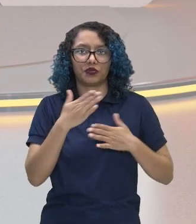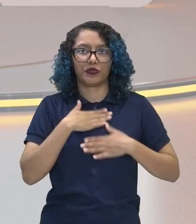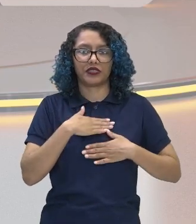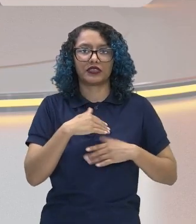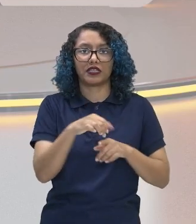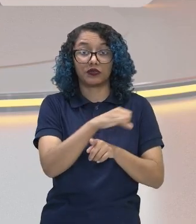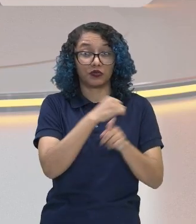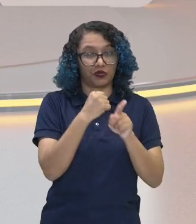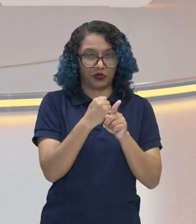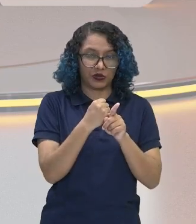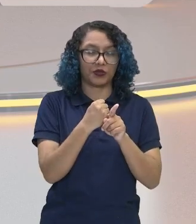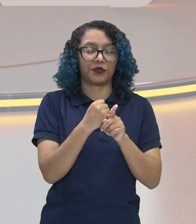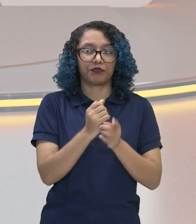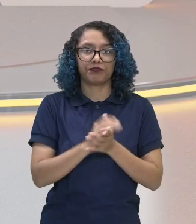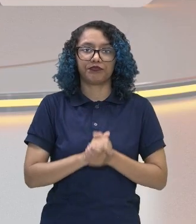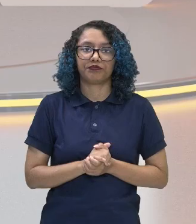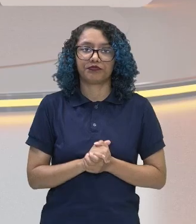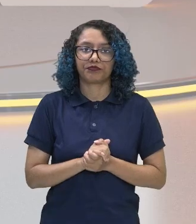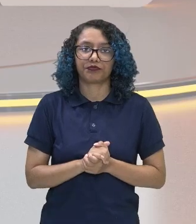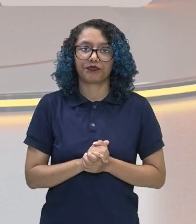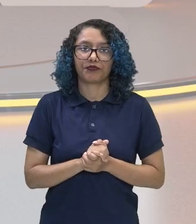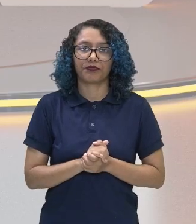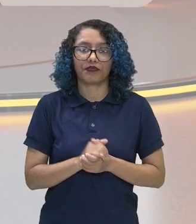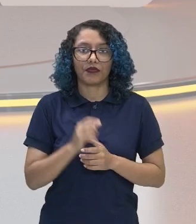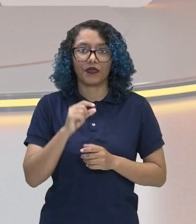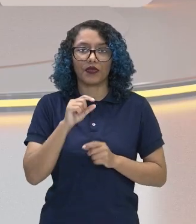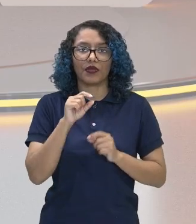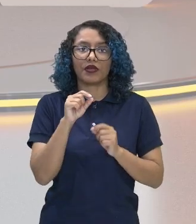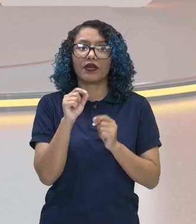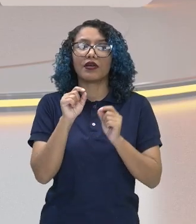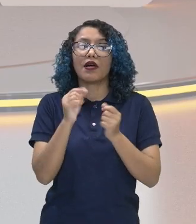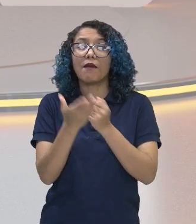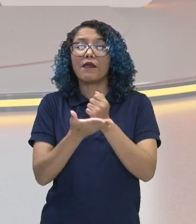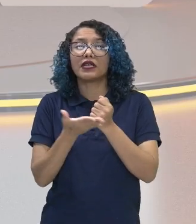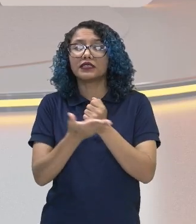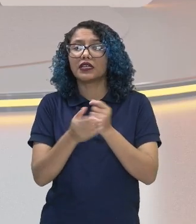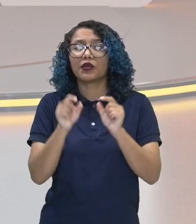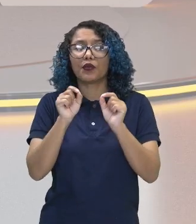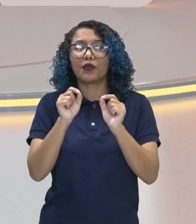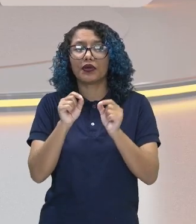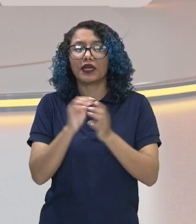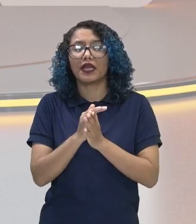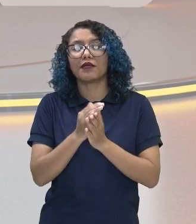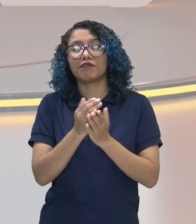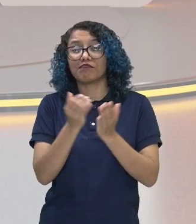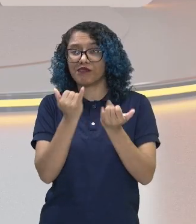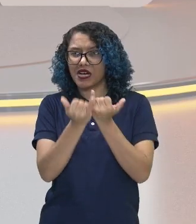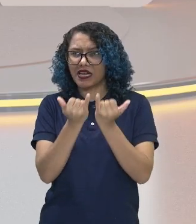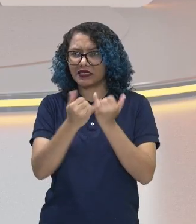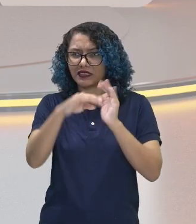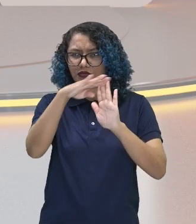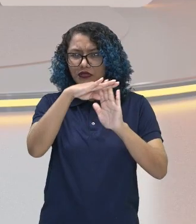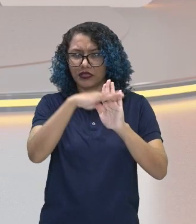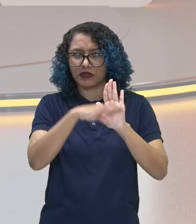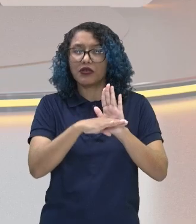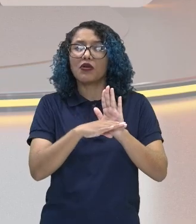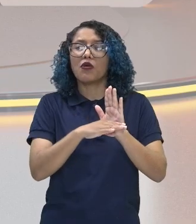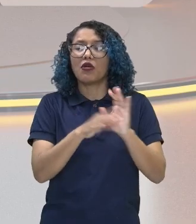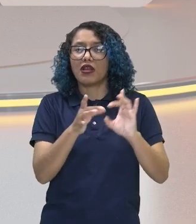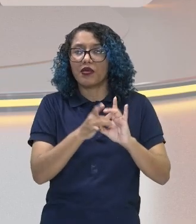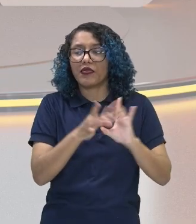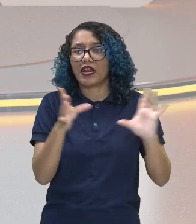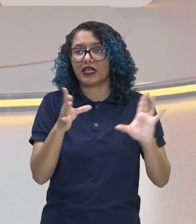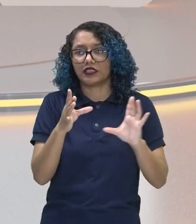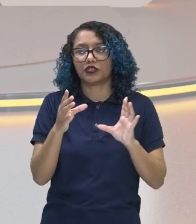keynesianismo, né? Baseava-se em princípios do liberalismo econômico clássico, mas